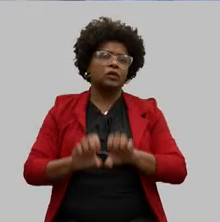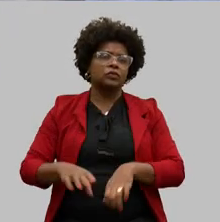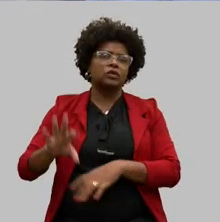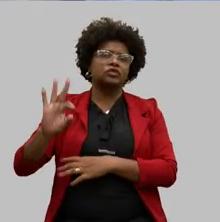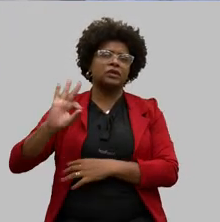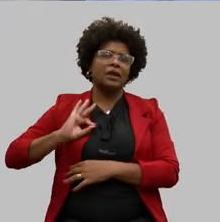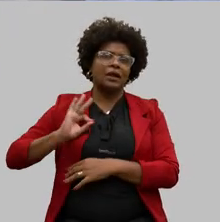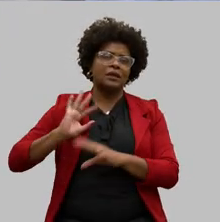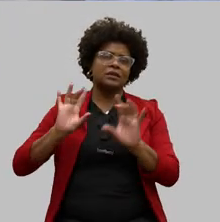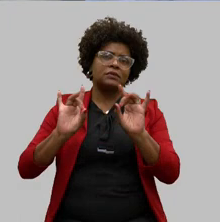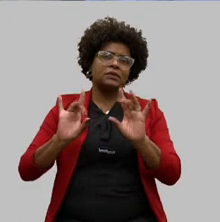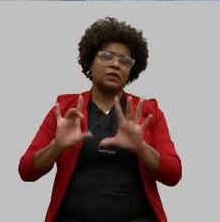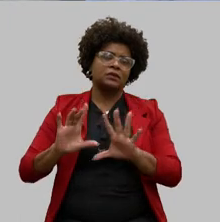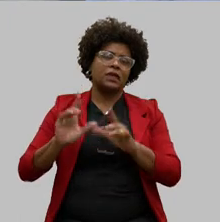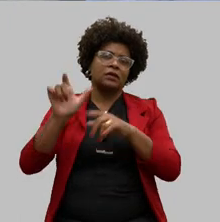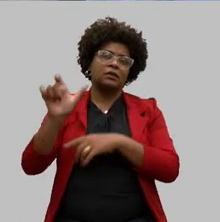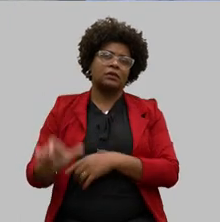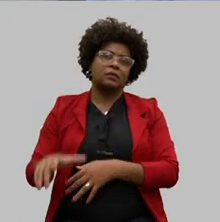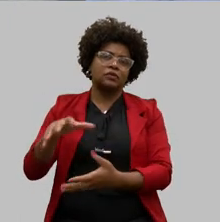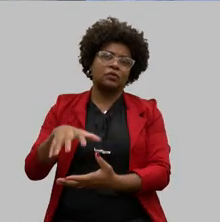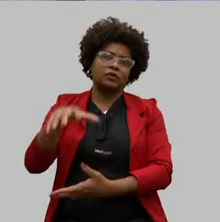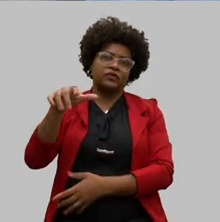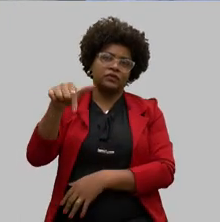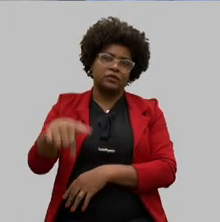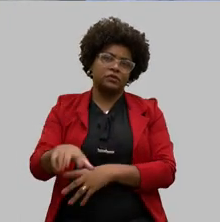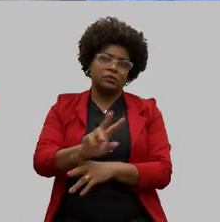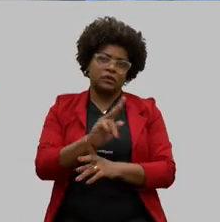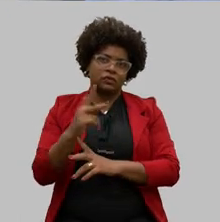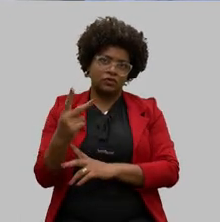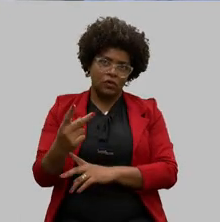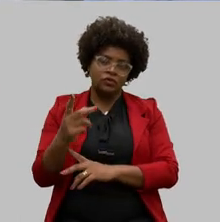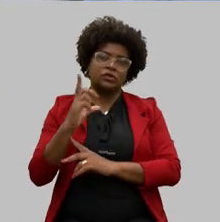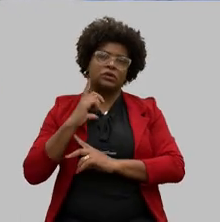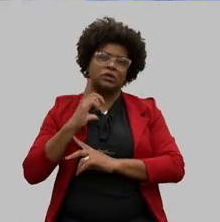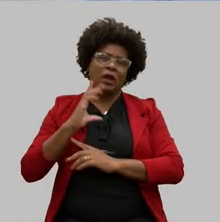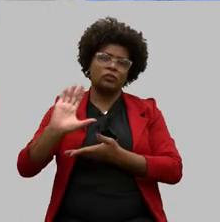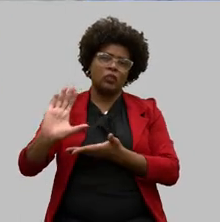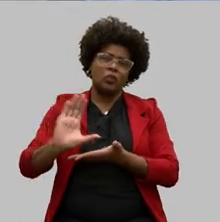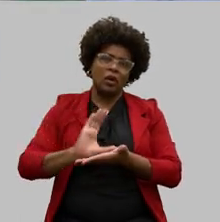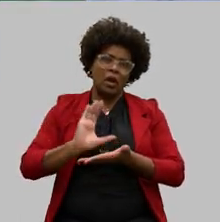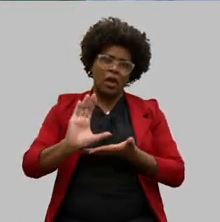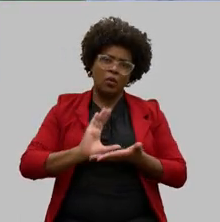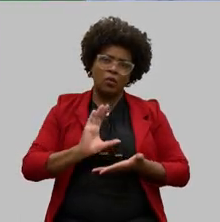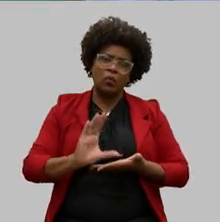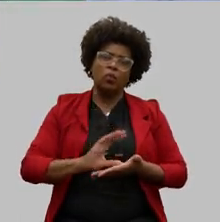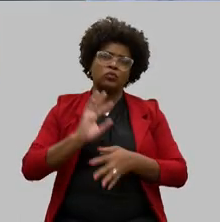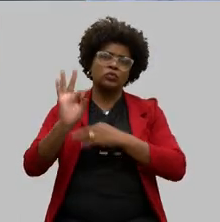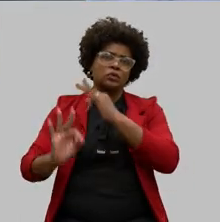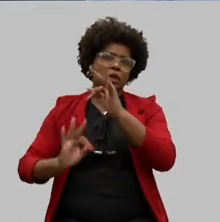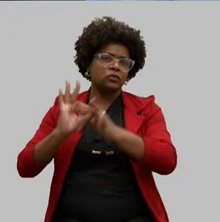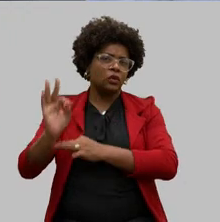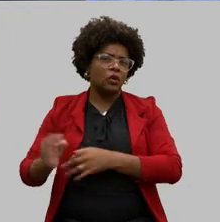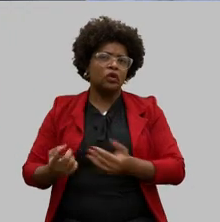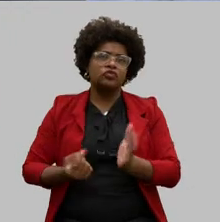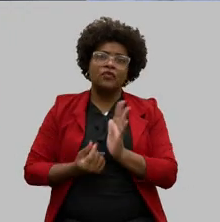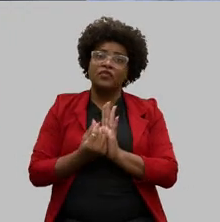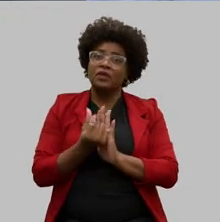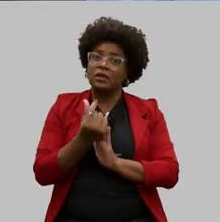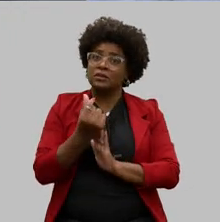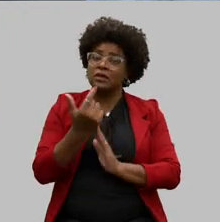deficiência e ao idoso em Belo Horizonte com a destinação dos recursos humanos tecnológicos e financeiros necessários para